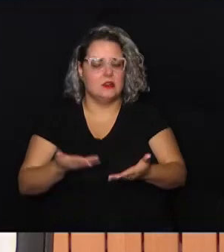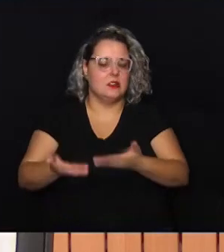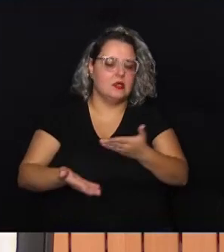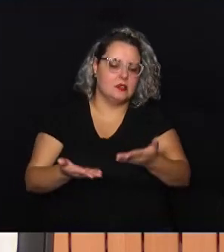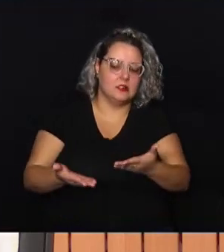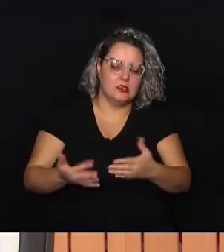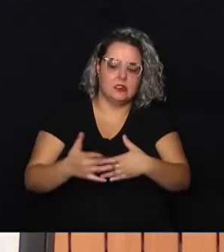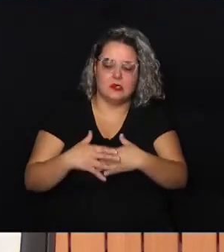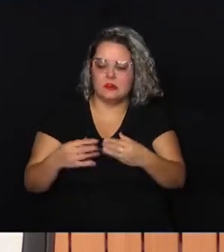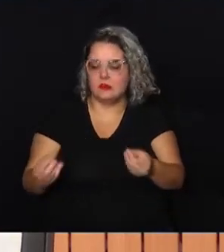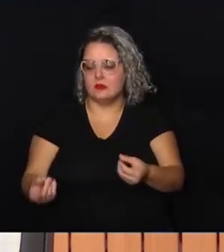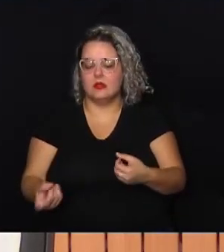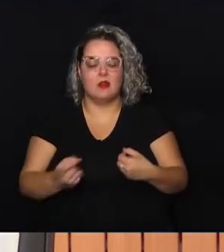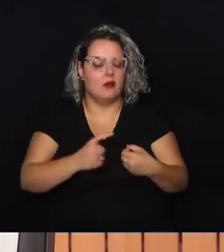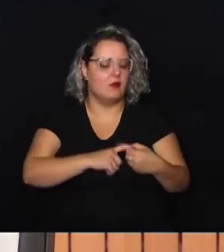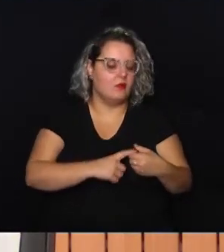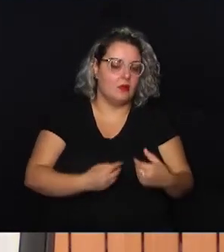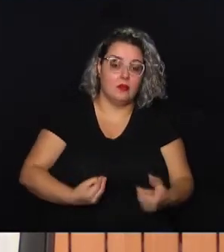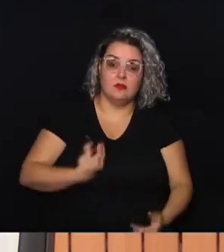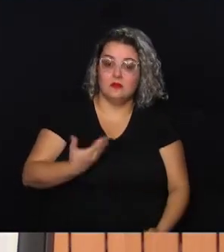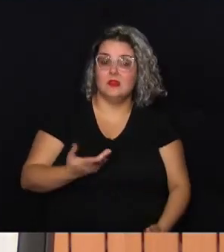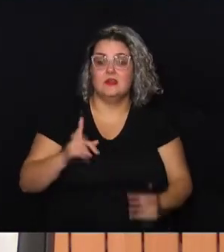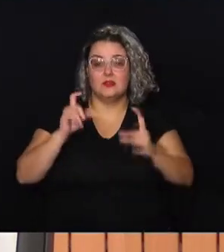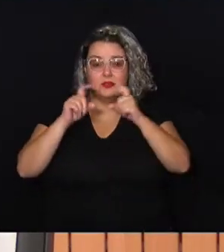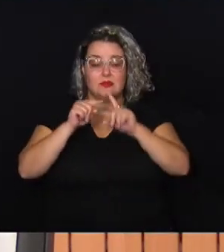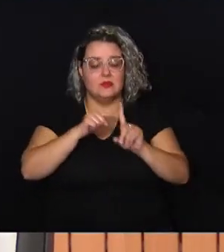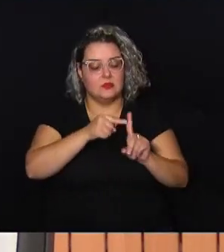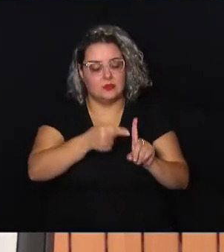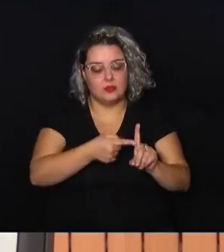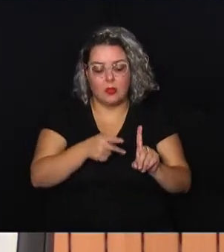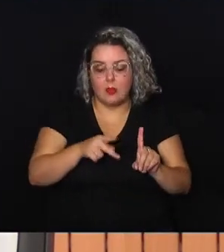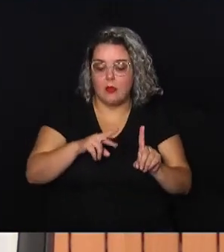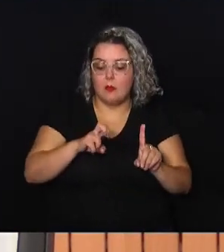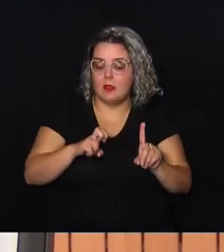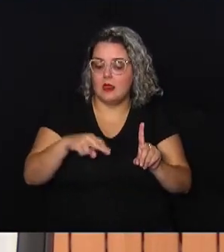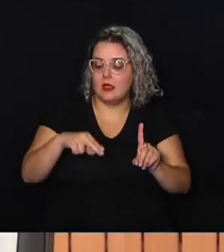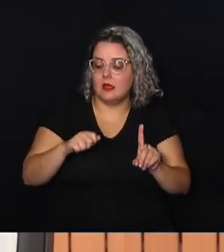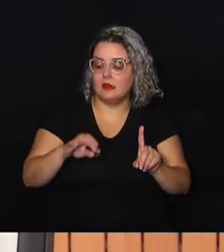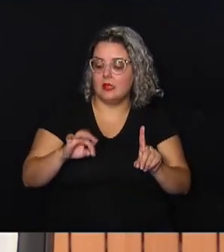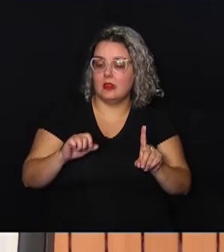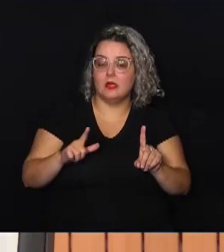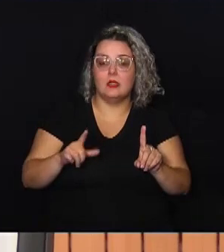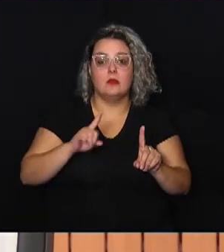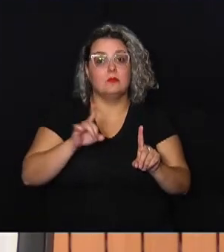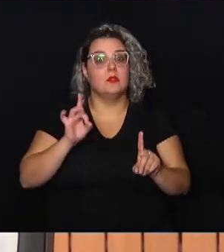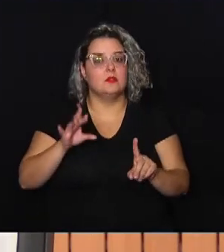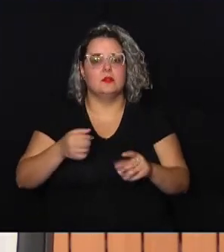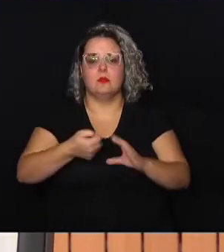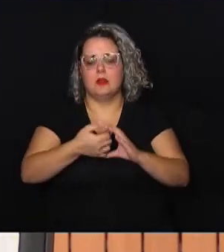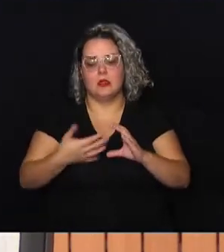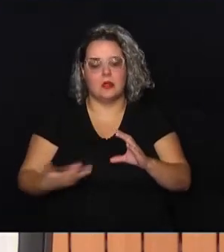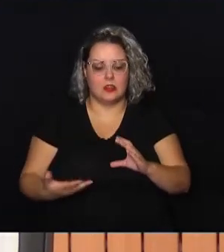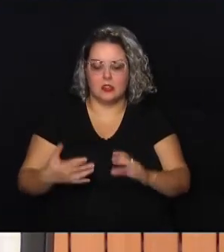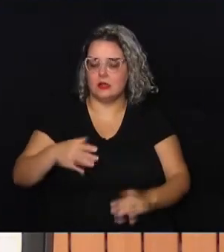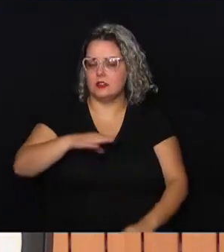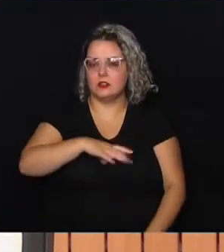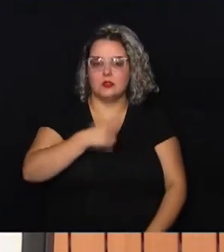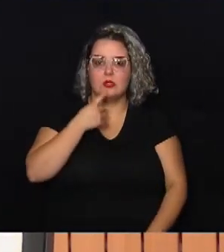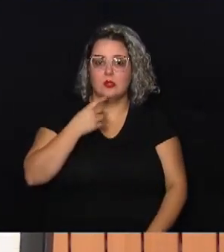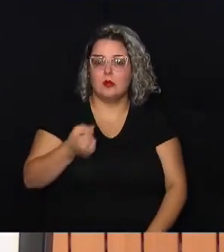dificuldade no pré-natal. Ela também não é uma característica somente de Campinas, é quase todo o